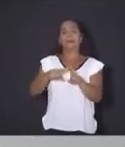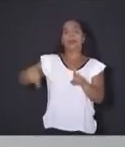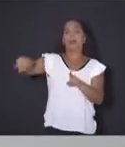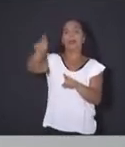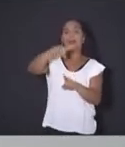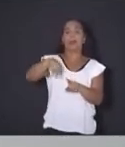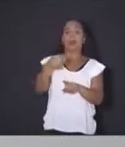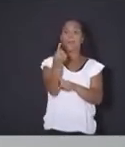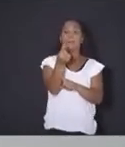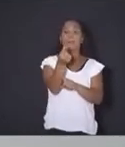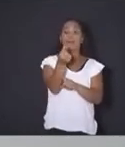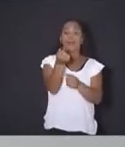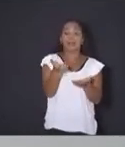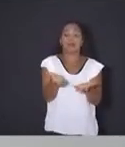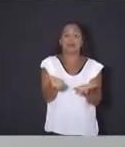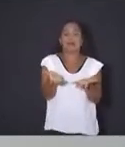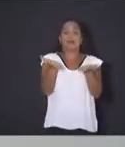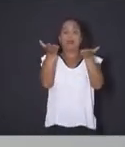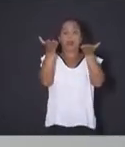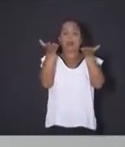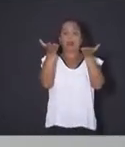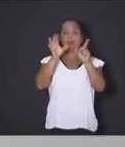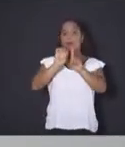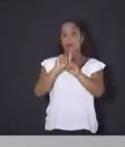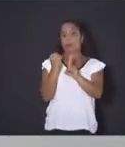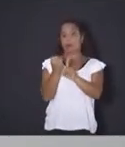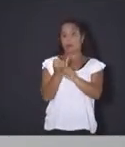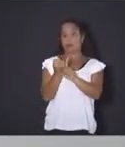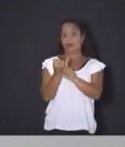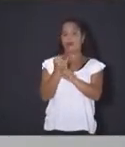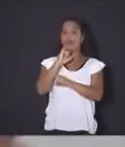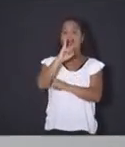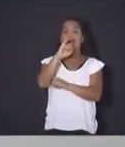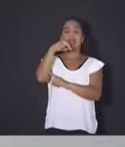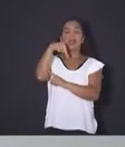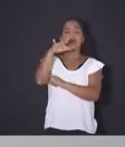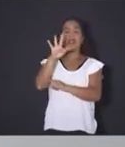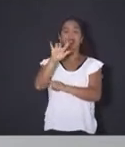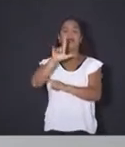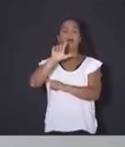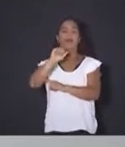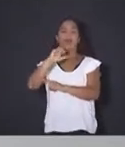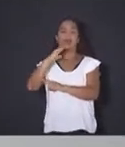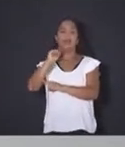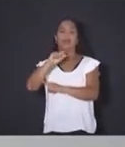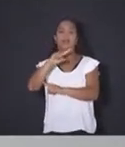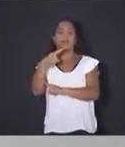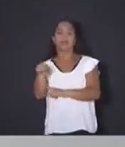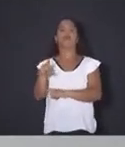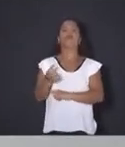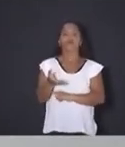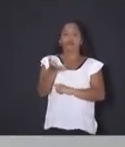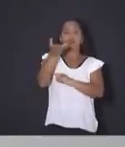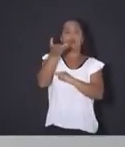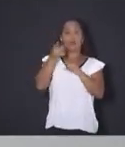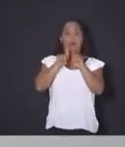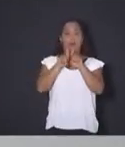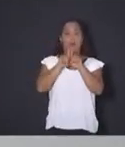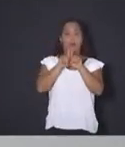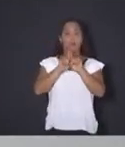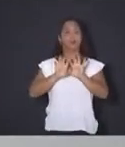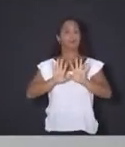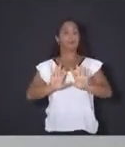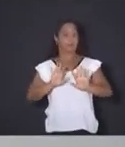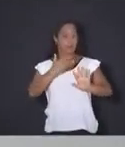preços subam e você tem um impacto inflacionário mas o governo também tem uma outra medida que o governo pode